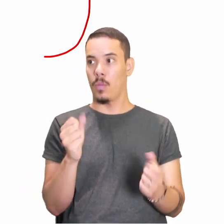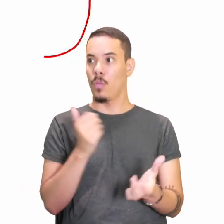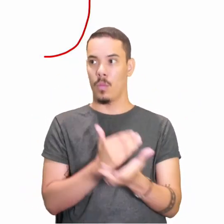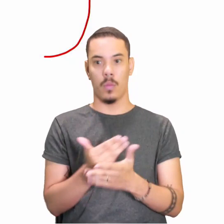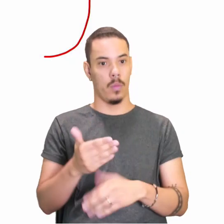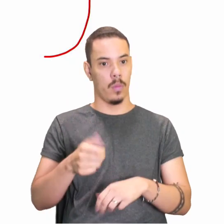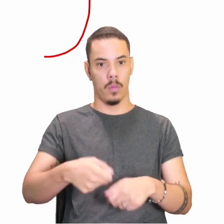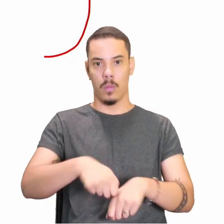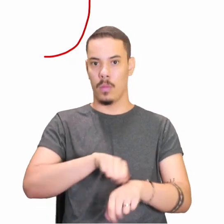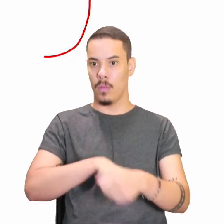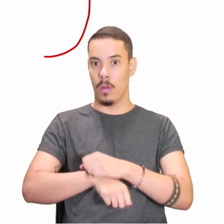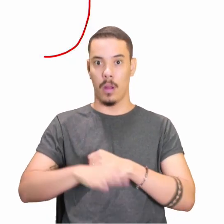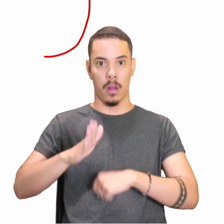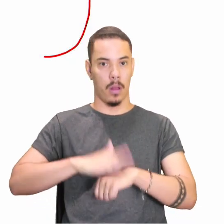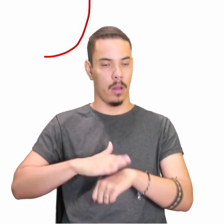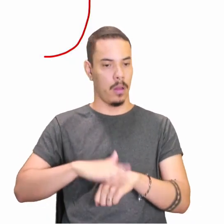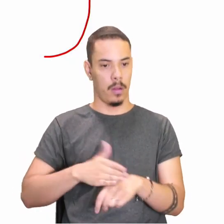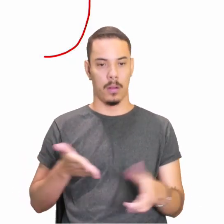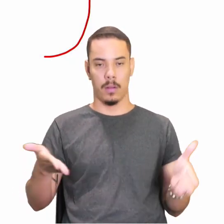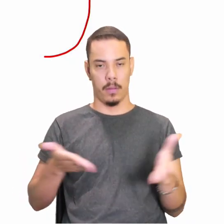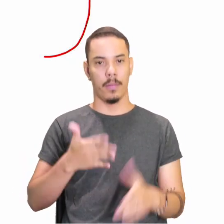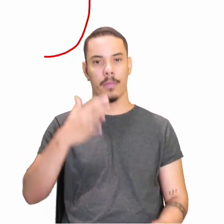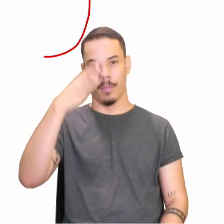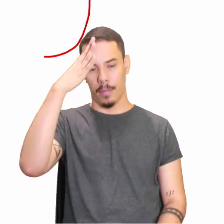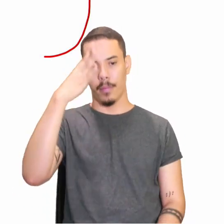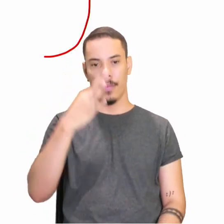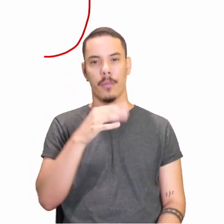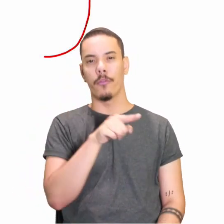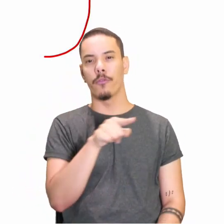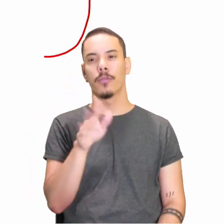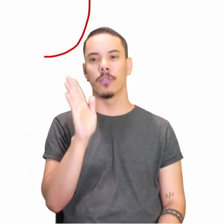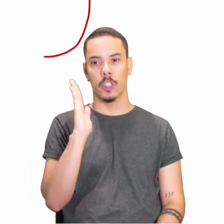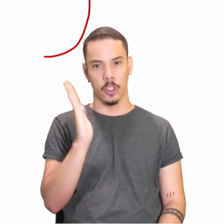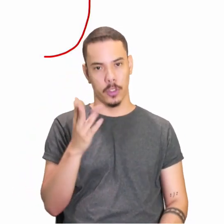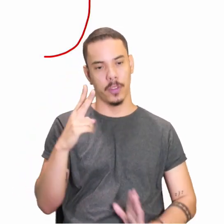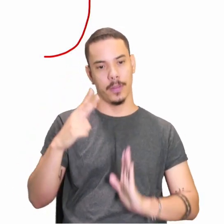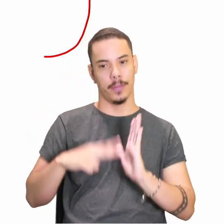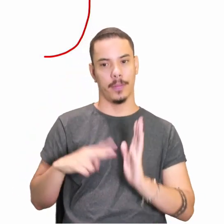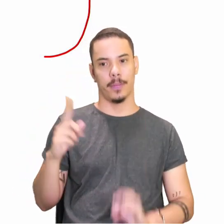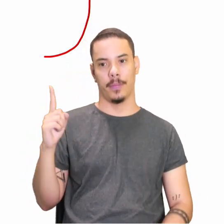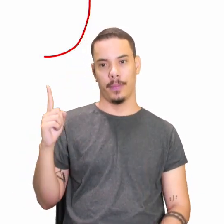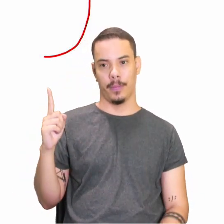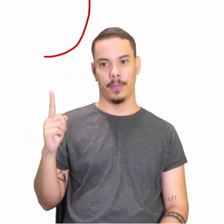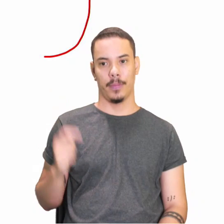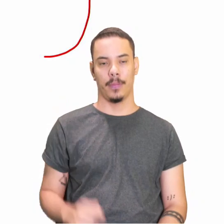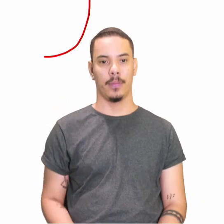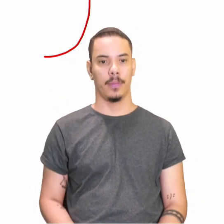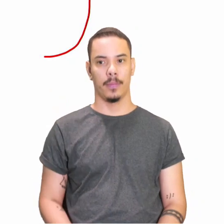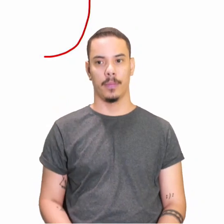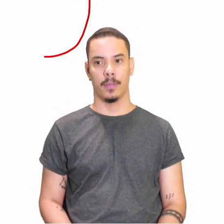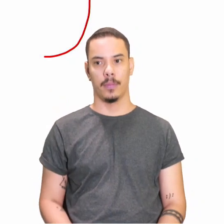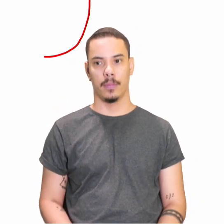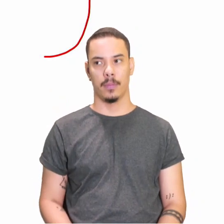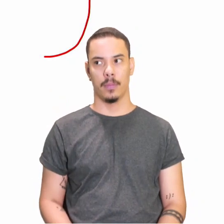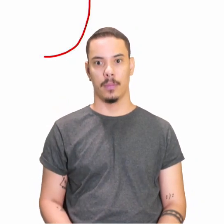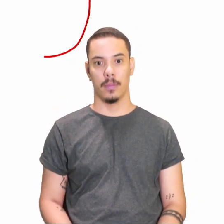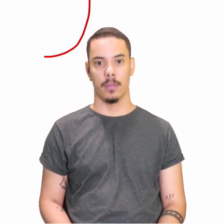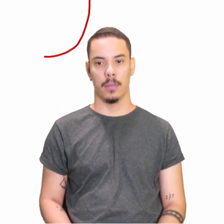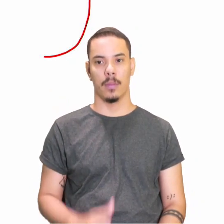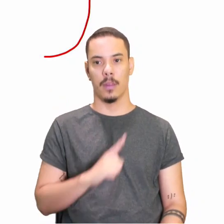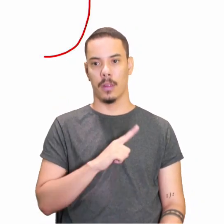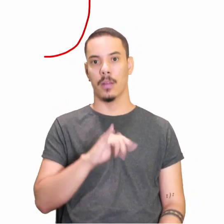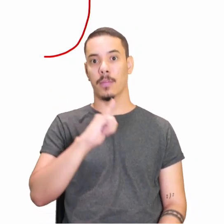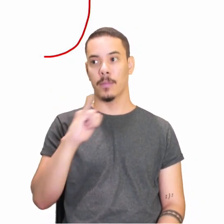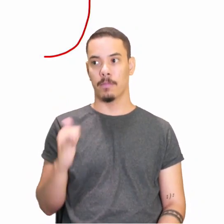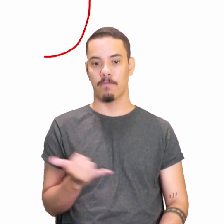pode fazer parte, eu sei que tem estudante que com certeza também já até leu, né? Mas aí nós temos, ó, ela saltou em meio da